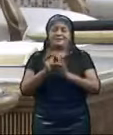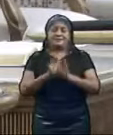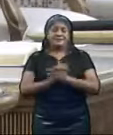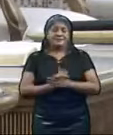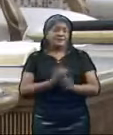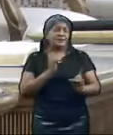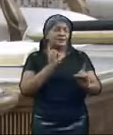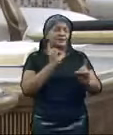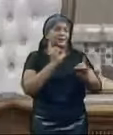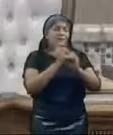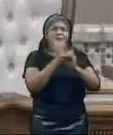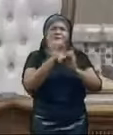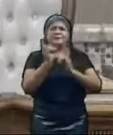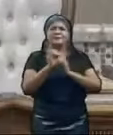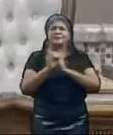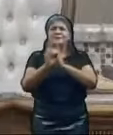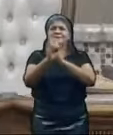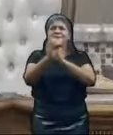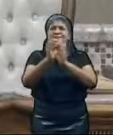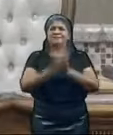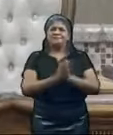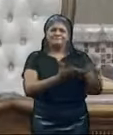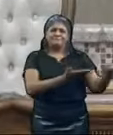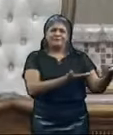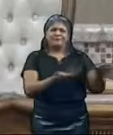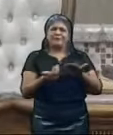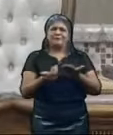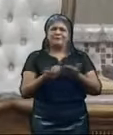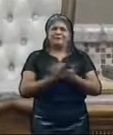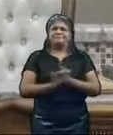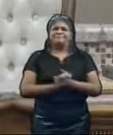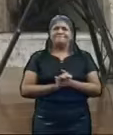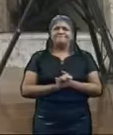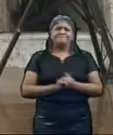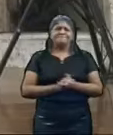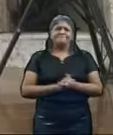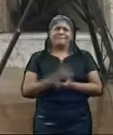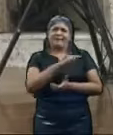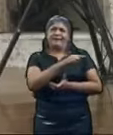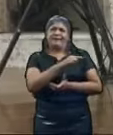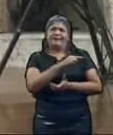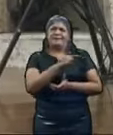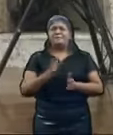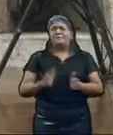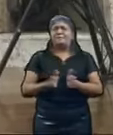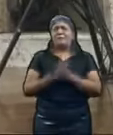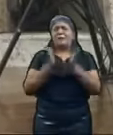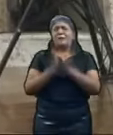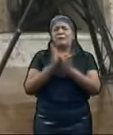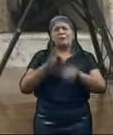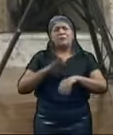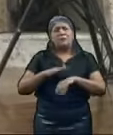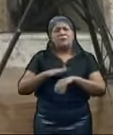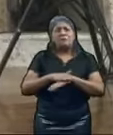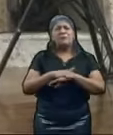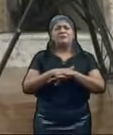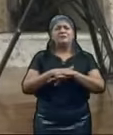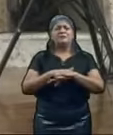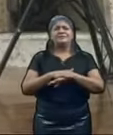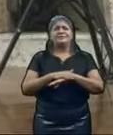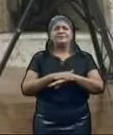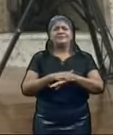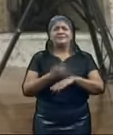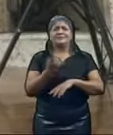ou em espírito o que todos nós já traduzimos como sendo os humildes né os